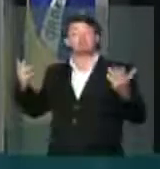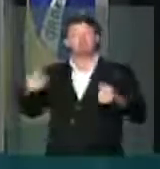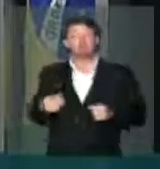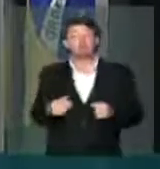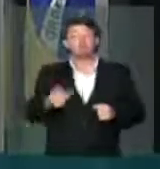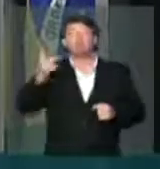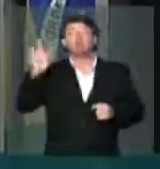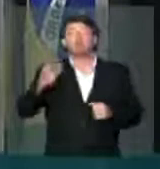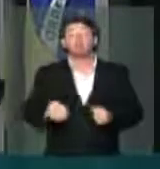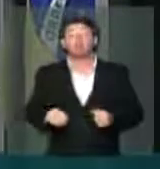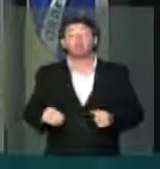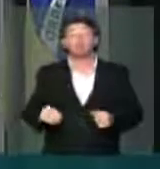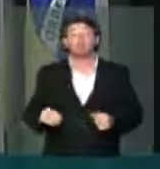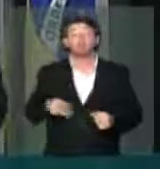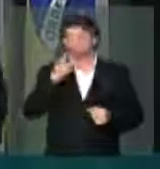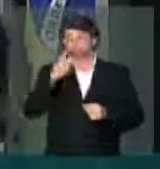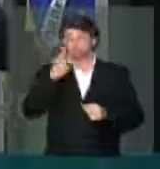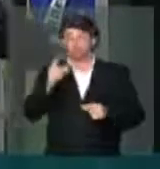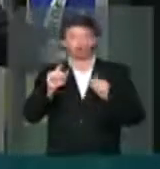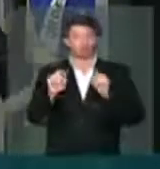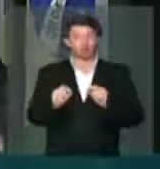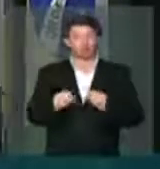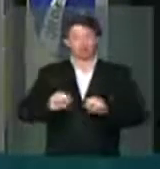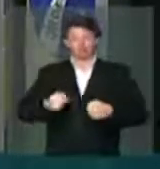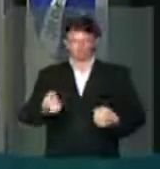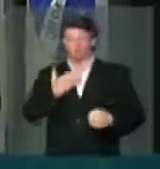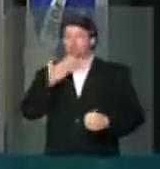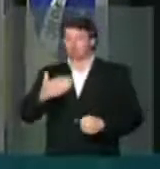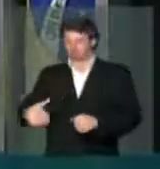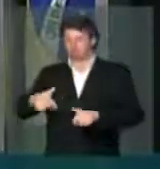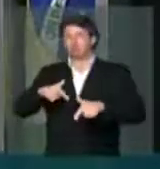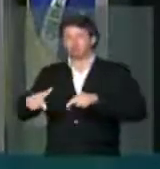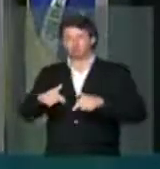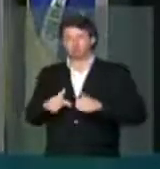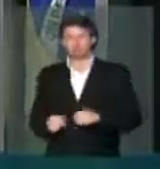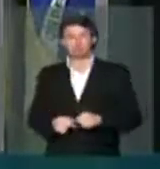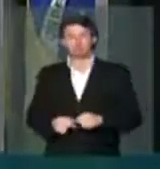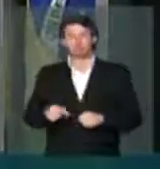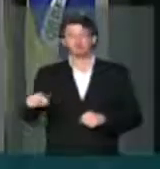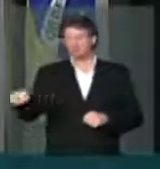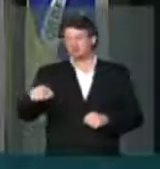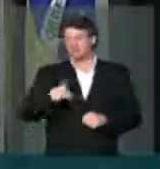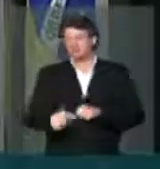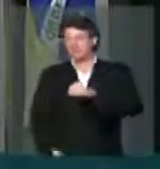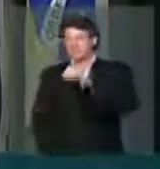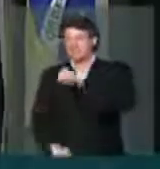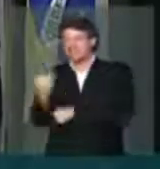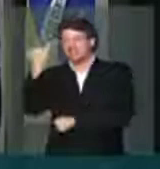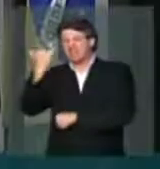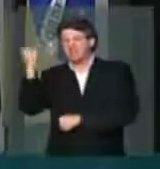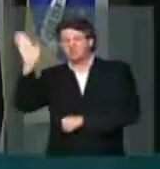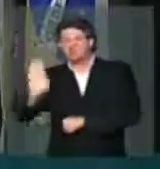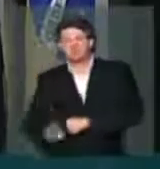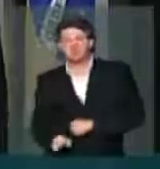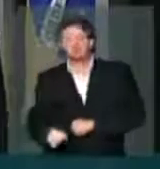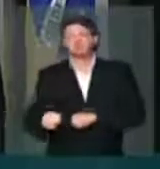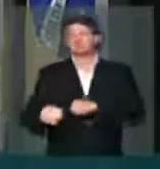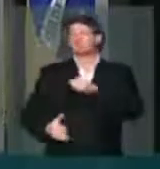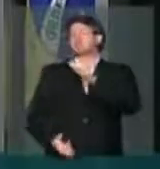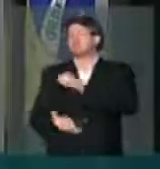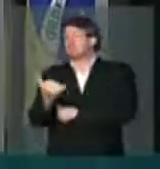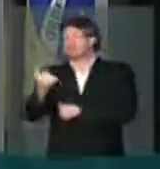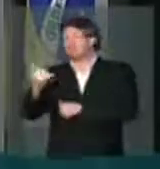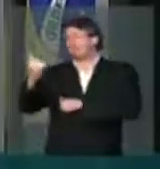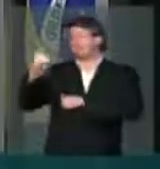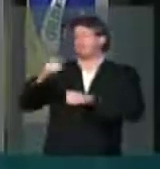Cadê o PT que disse que defende o trabalhador? Vocês são os traidores do trabalhador e da